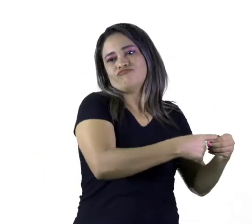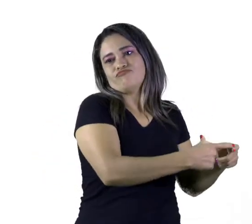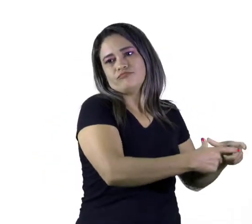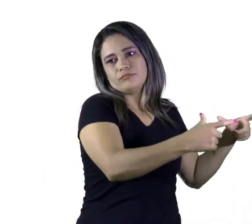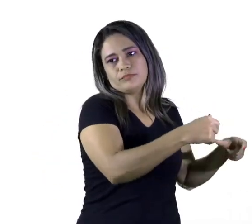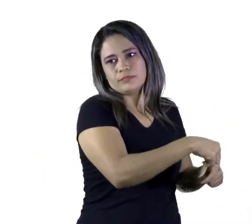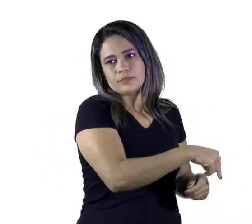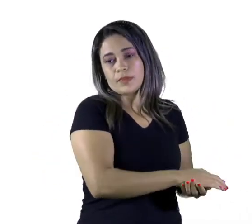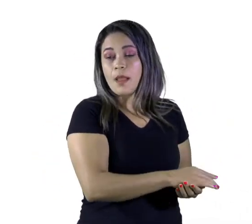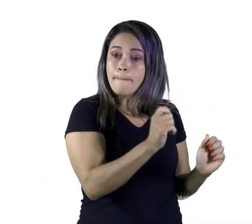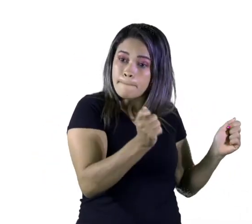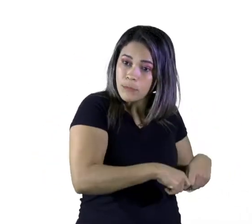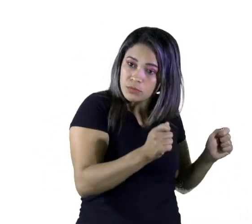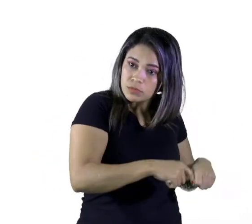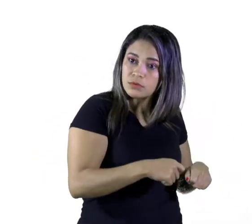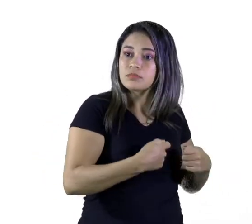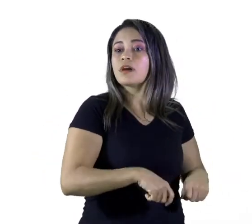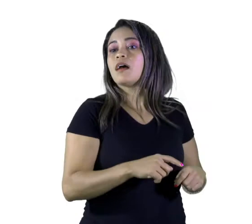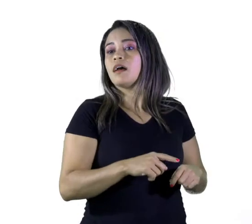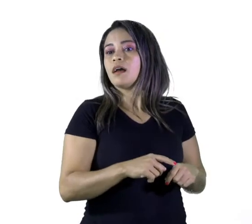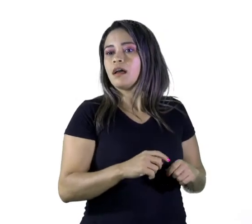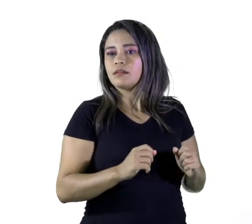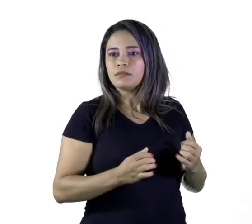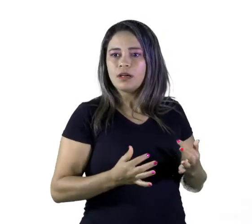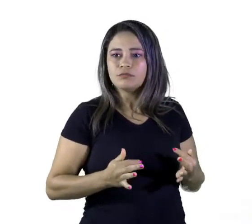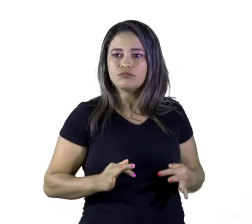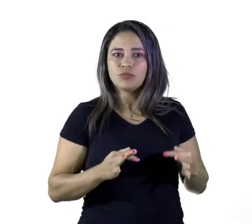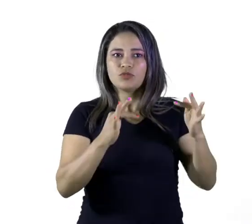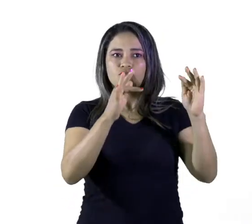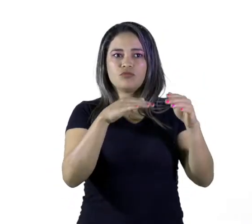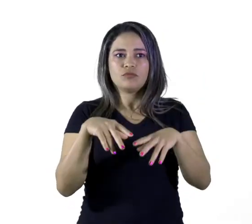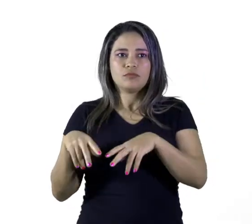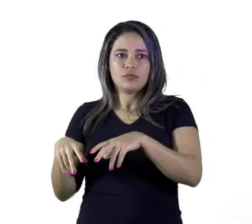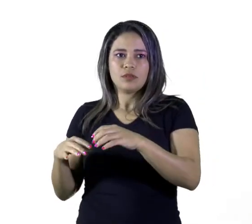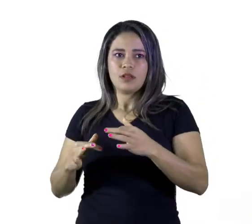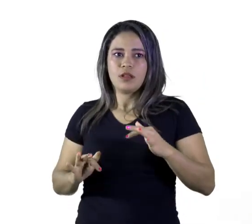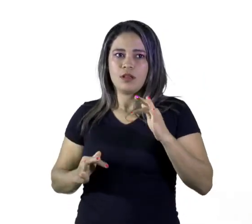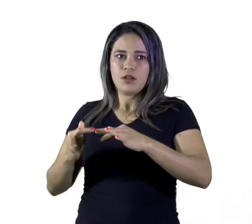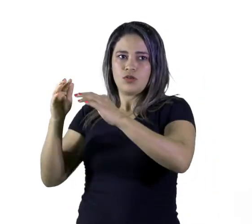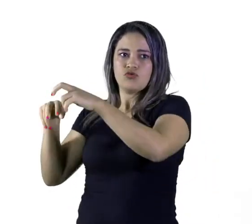possível graças à mecanização rural. A cidade manda